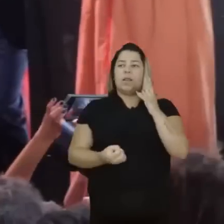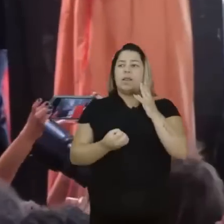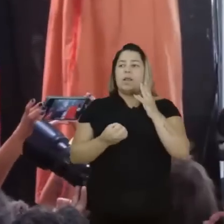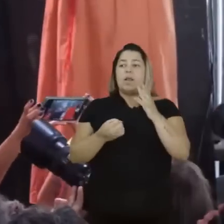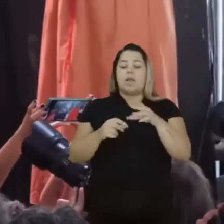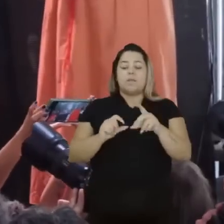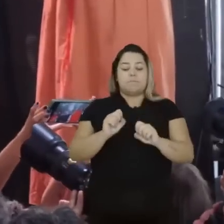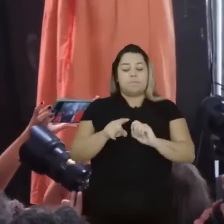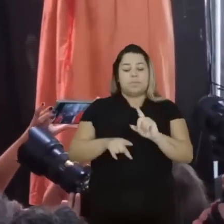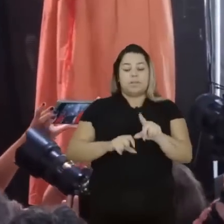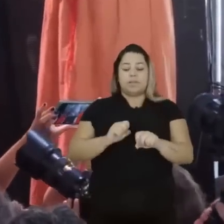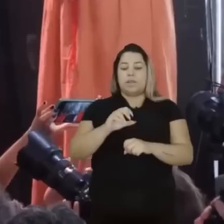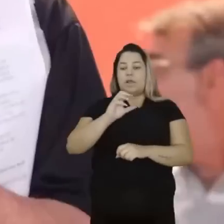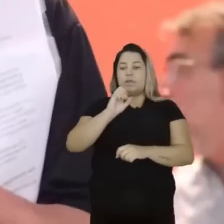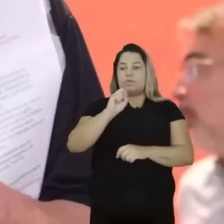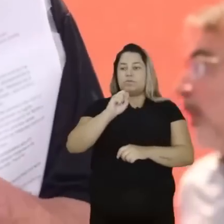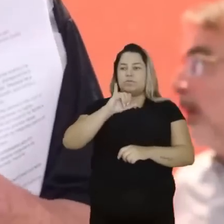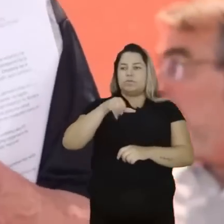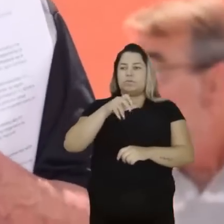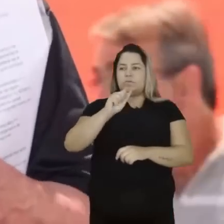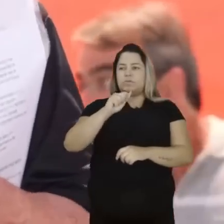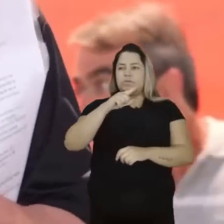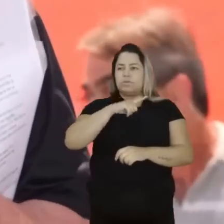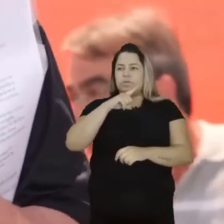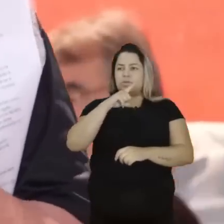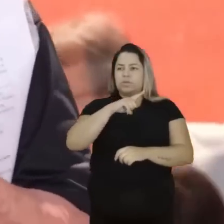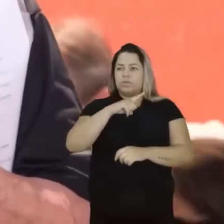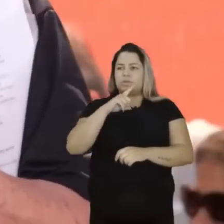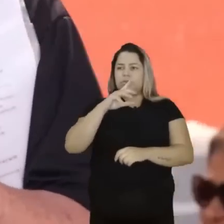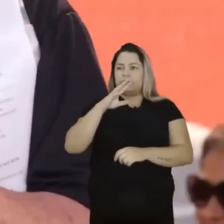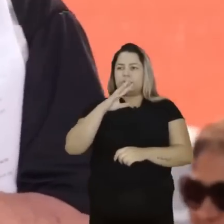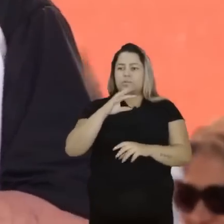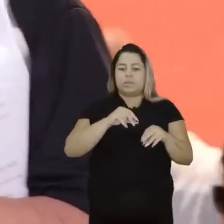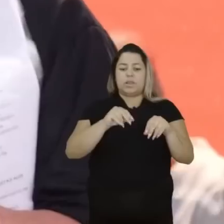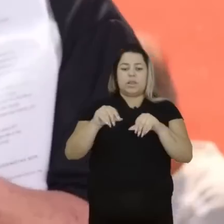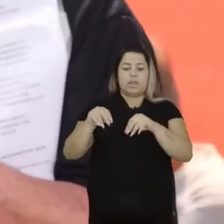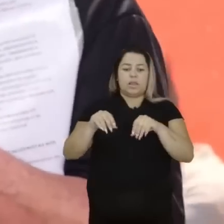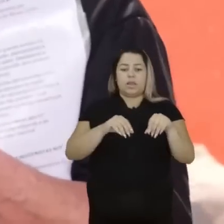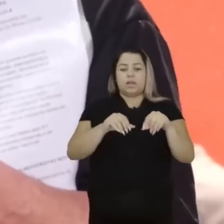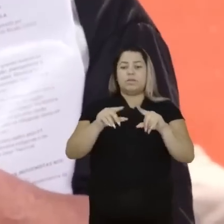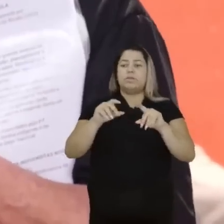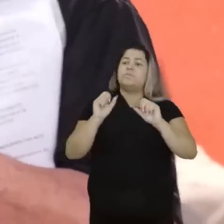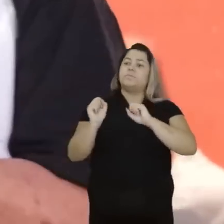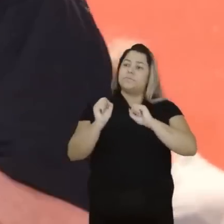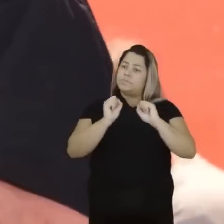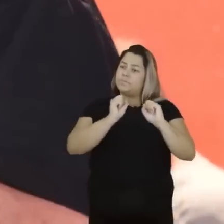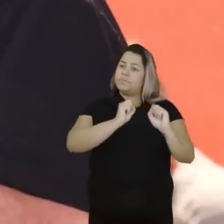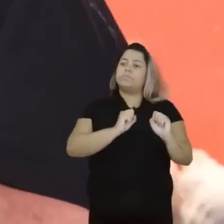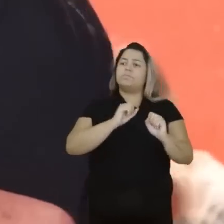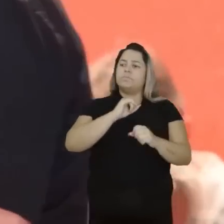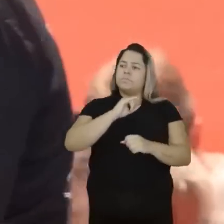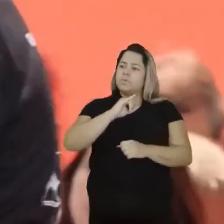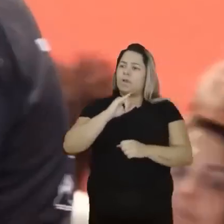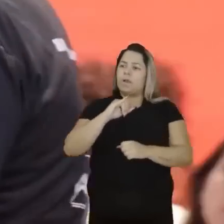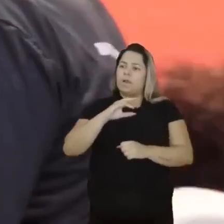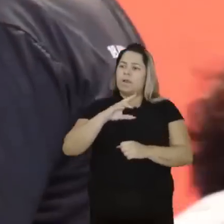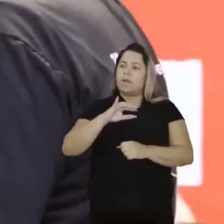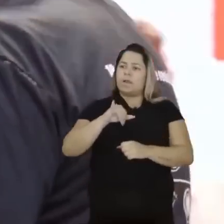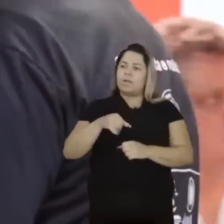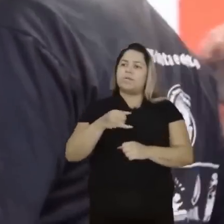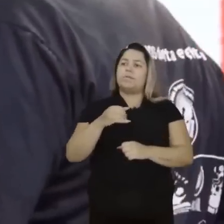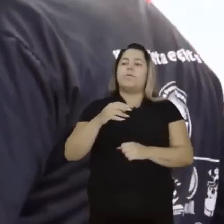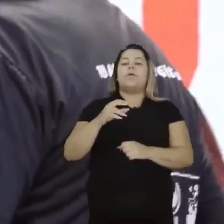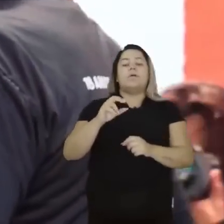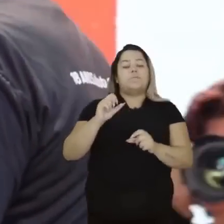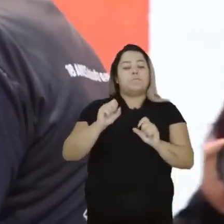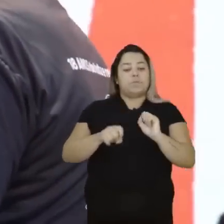plantar soja. Nós temos terras degradadas e degradadas que podem ser recuperadas para plantar o